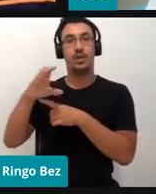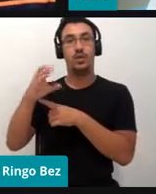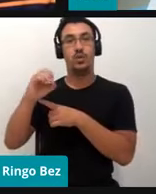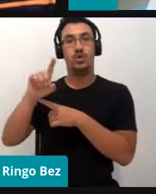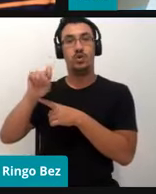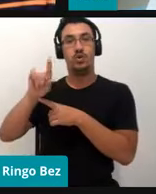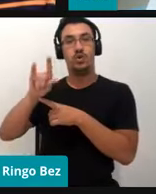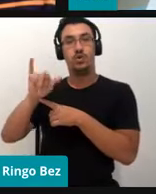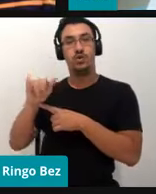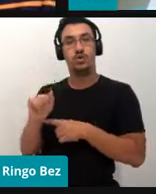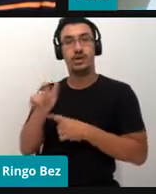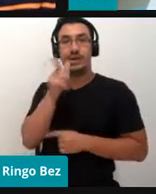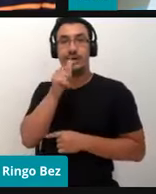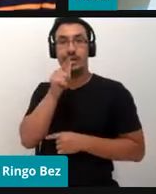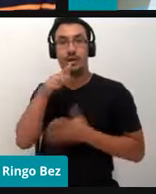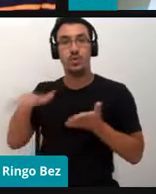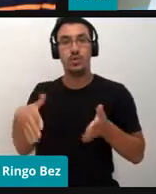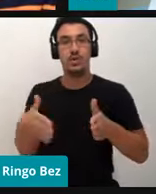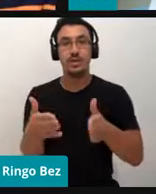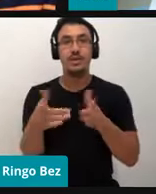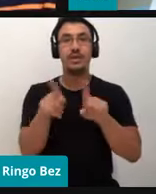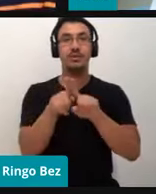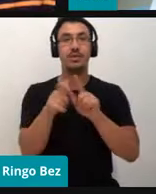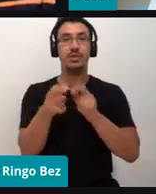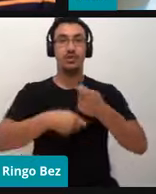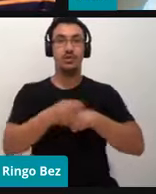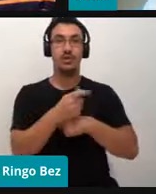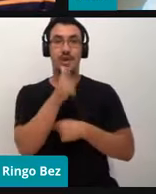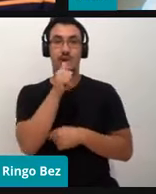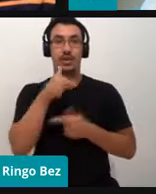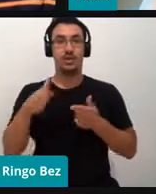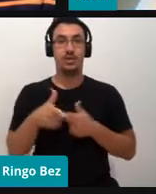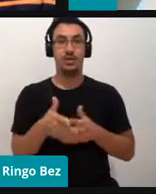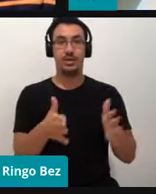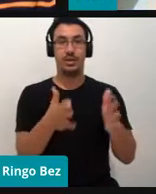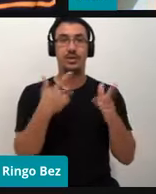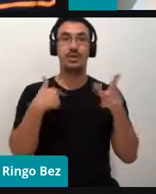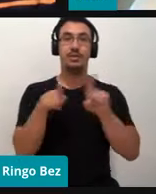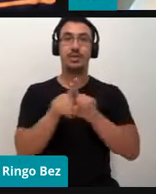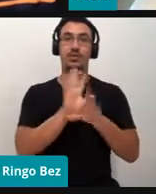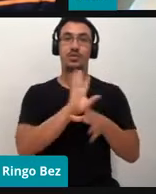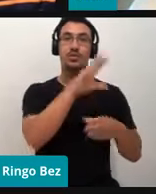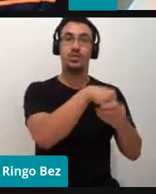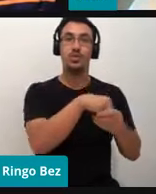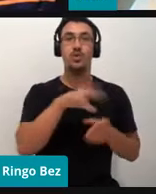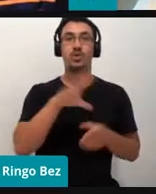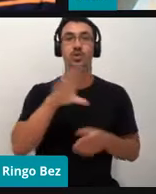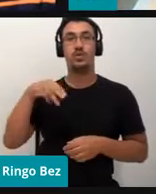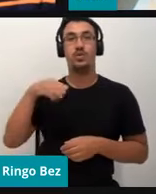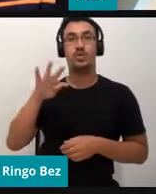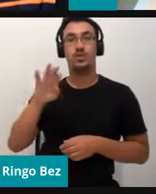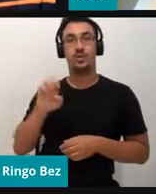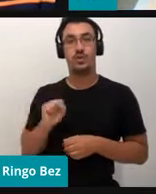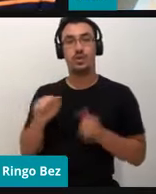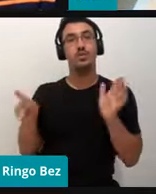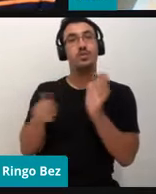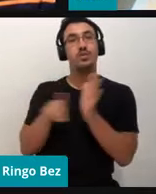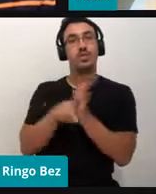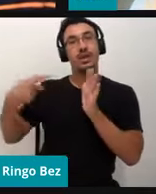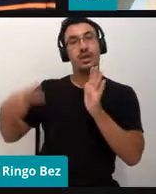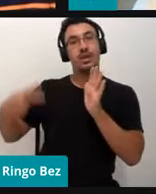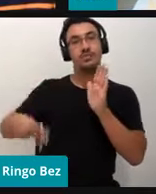de rios, gestão de recursos hídricos, e também é integrante do Comitê de Bacias Hidrográficas da Bacia Litorânea aqui no litoral do